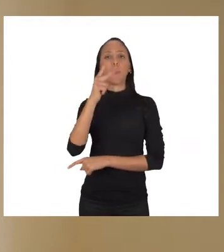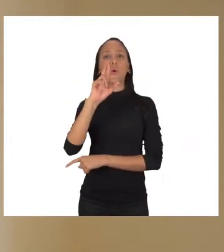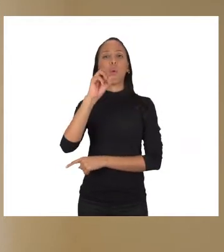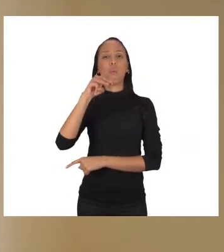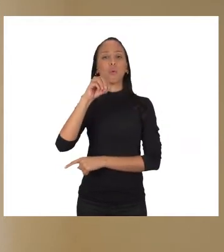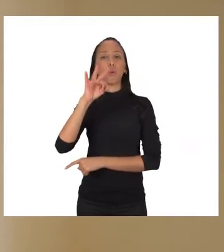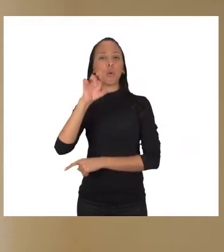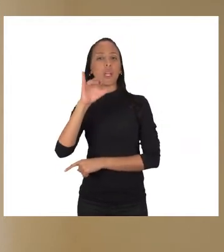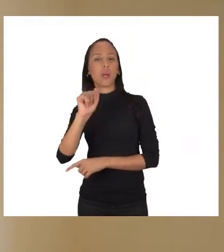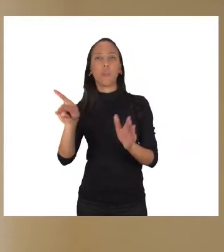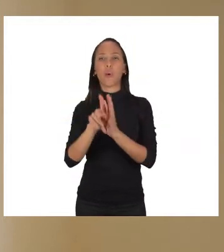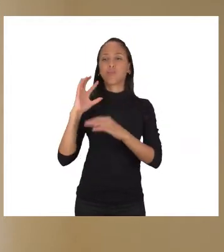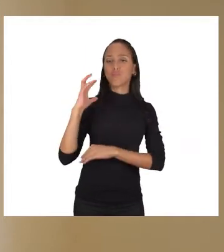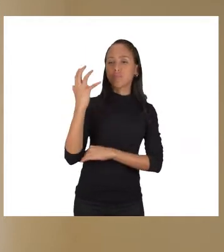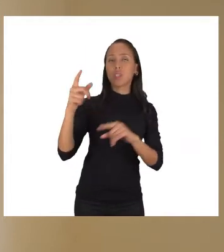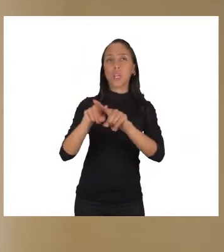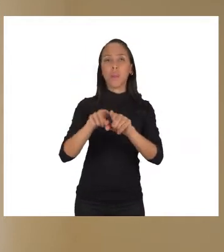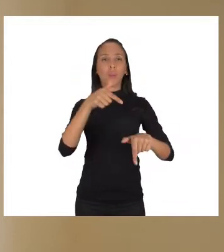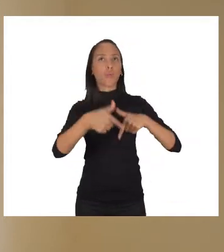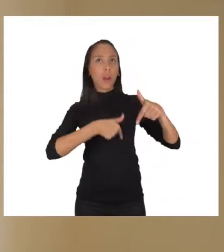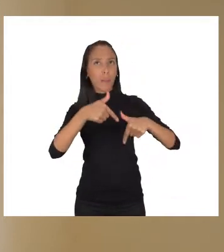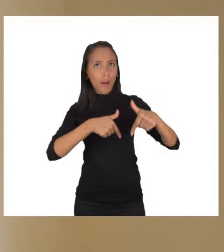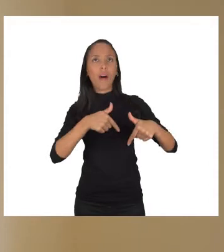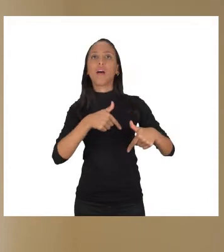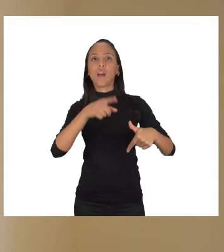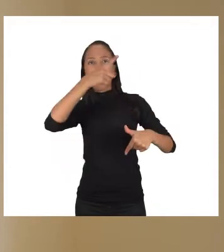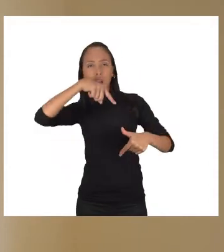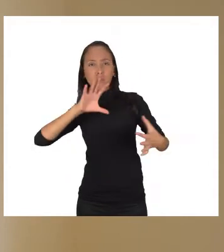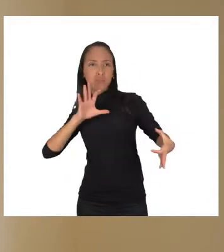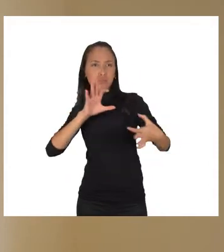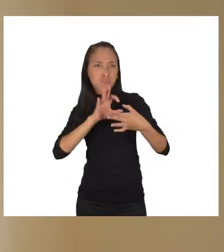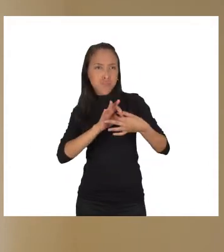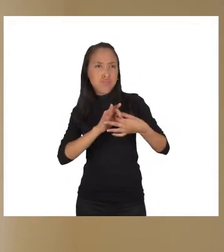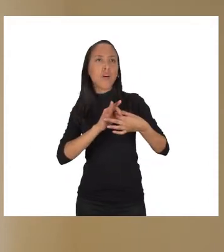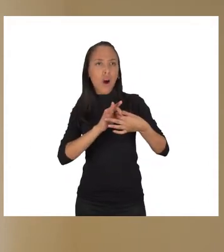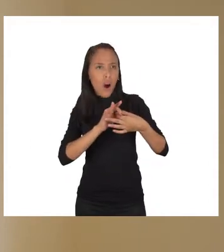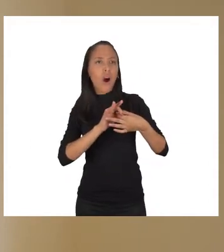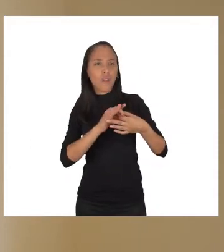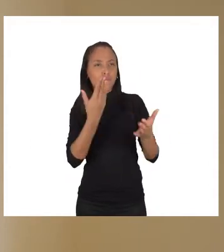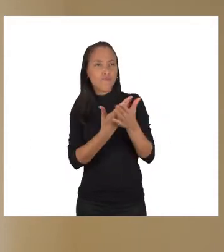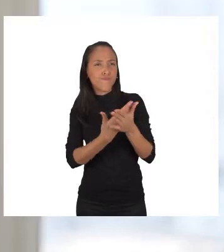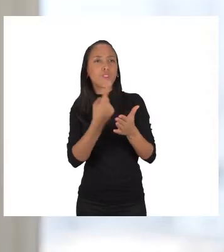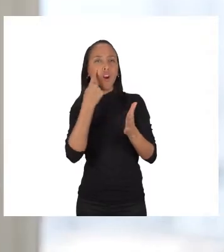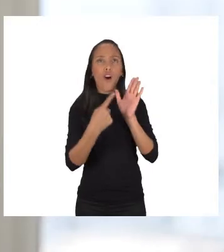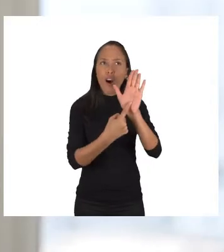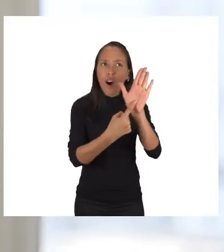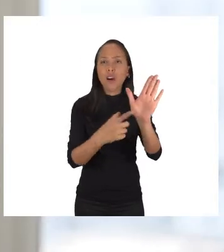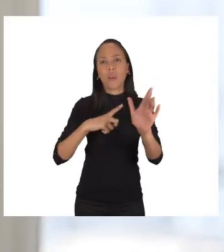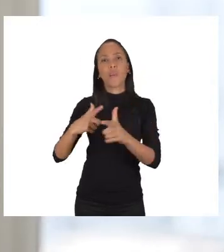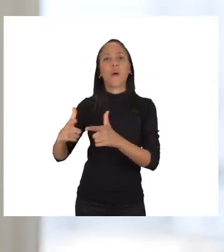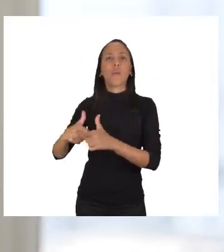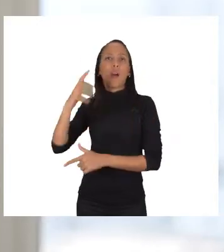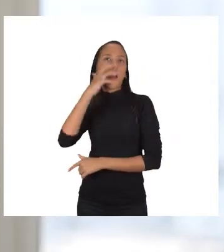ambiente, pela promotoria do trabalho, que juntos estão vendo a gravidade desse problema e estão dando visibilidade a ele. Então, no